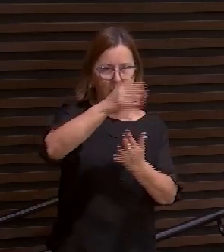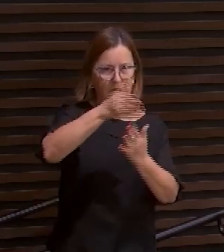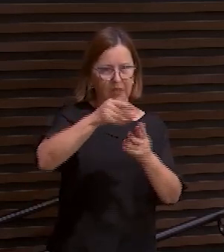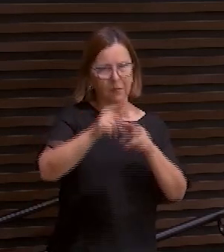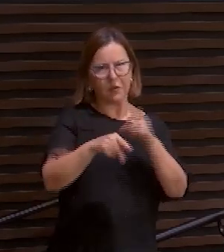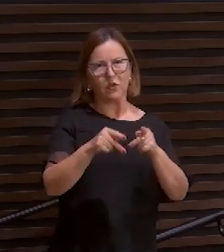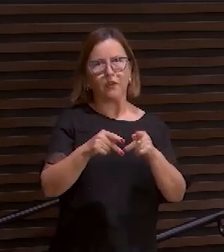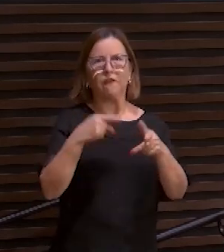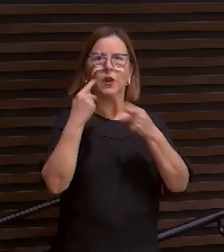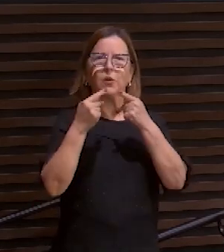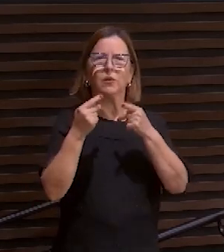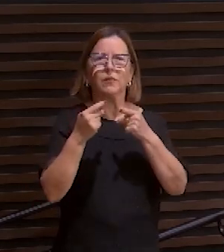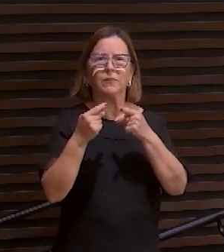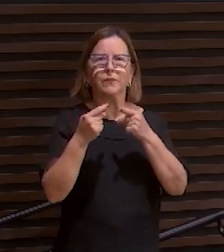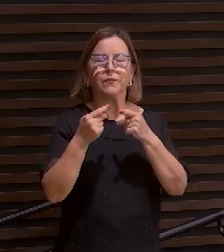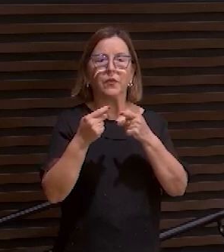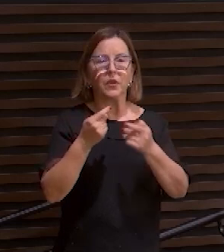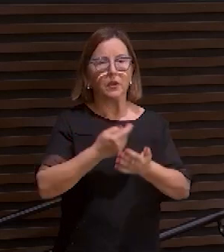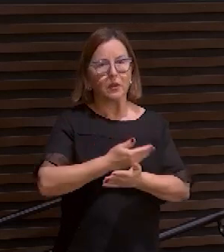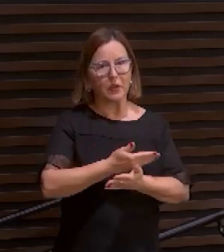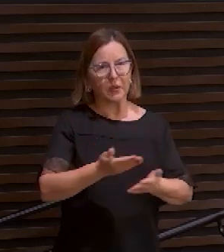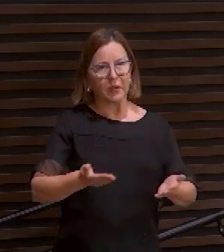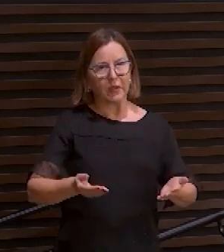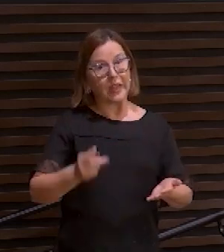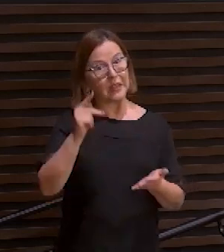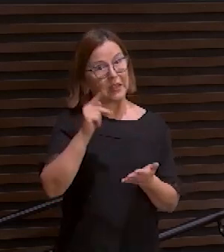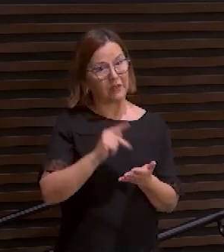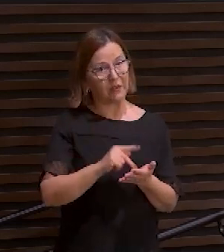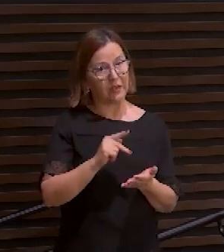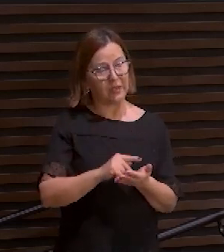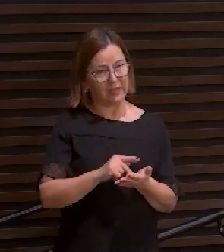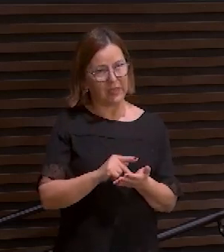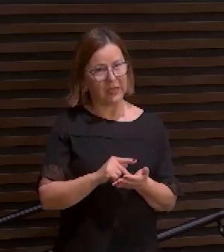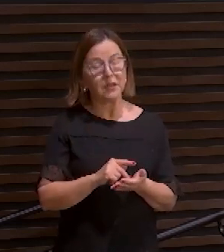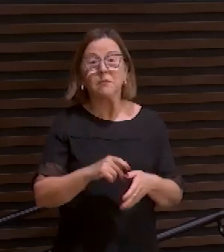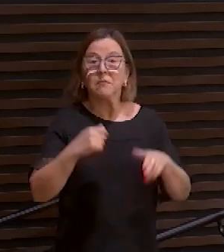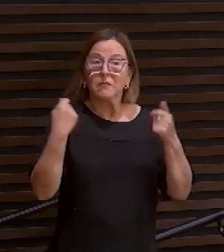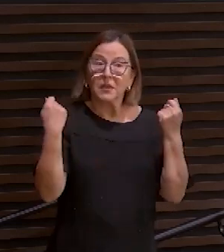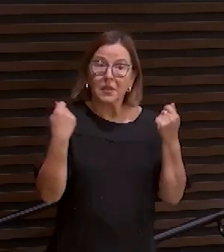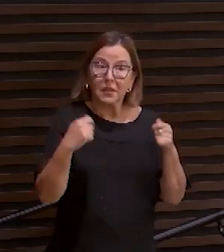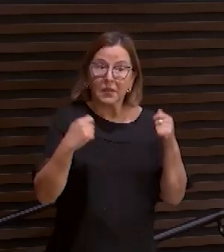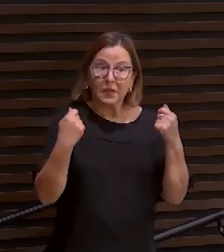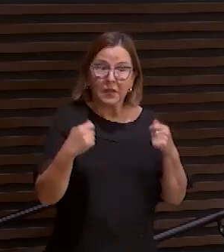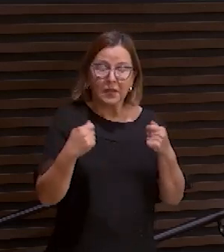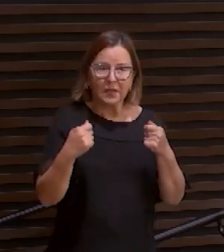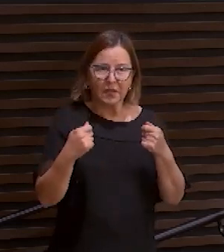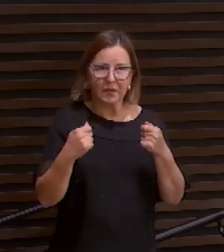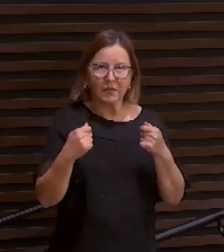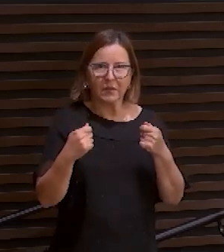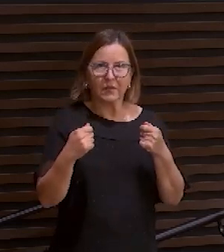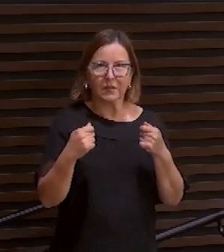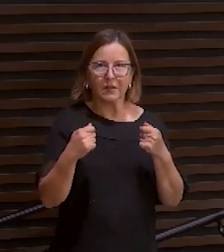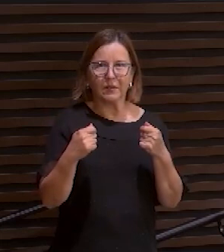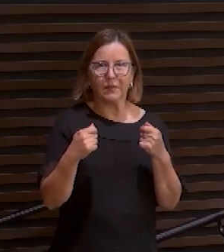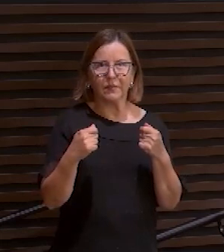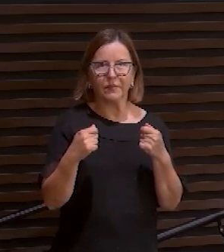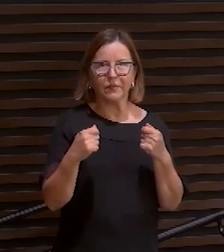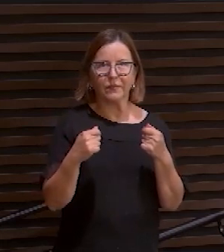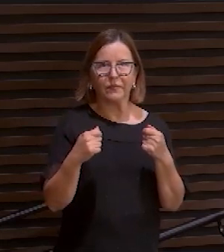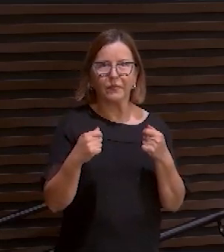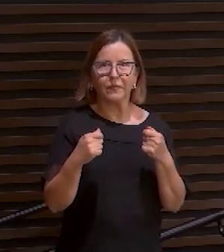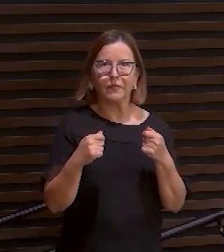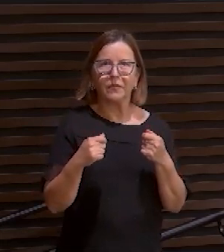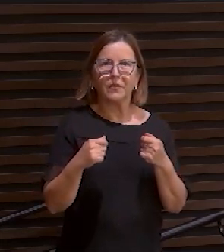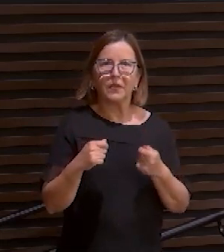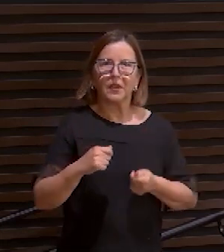disse, senhores, na verdade era preciso terem-me atendido